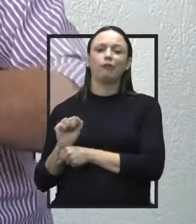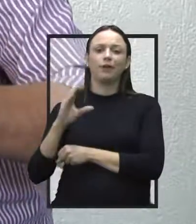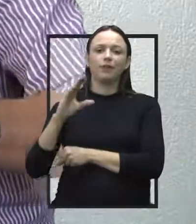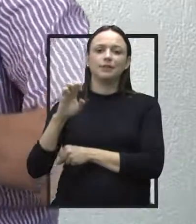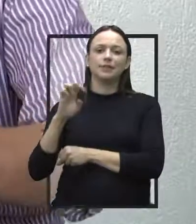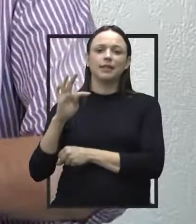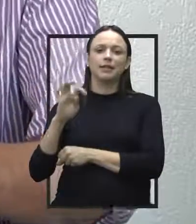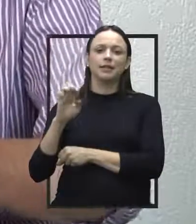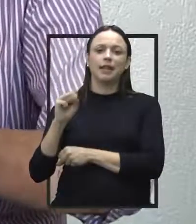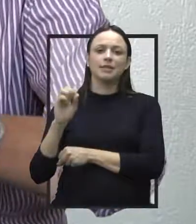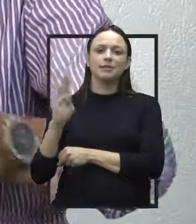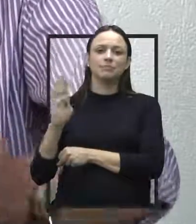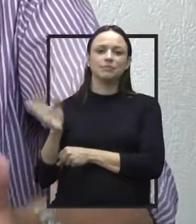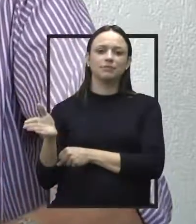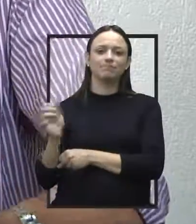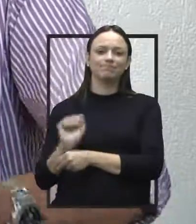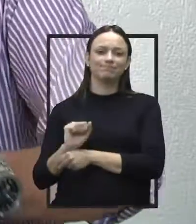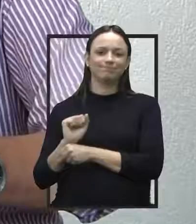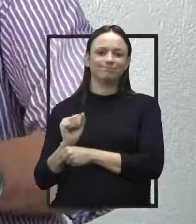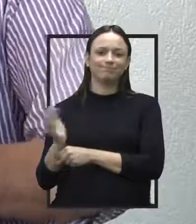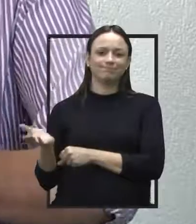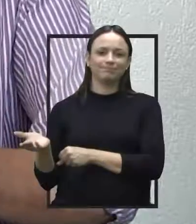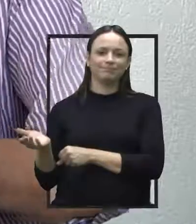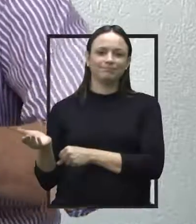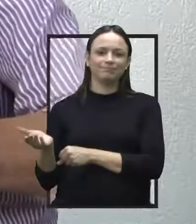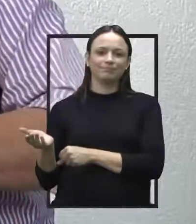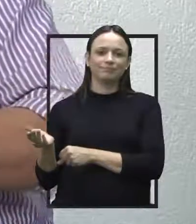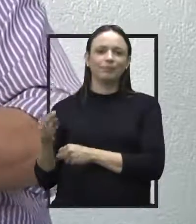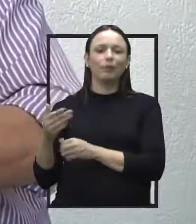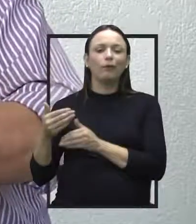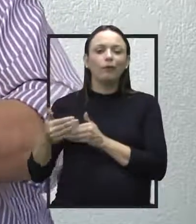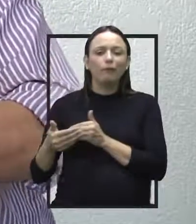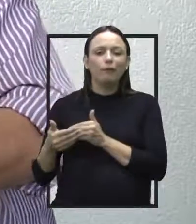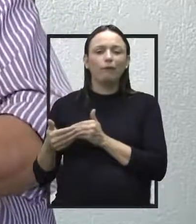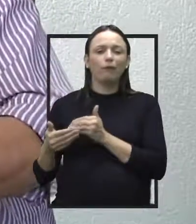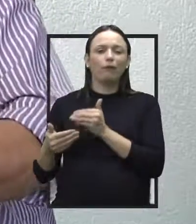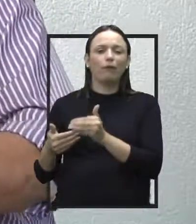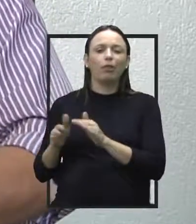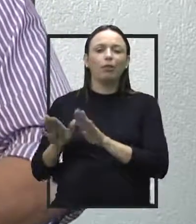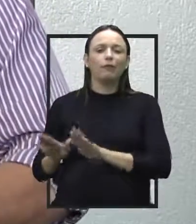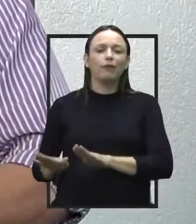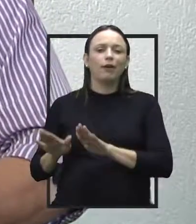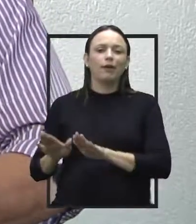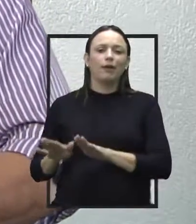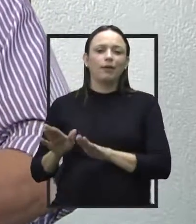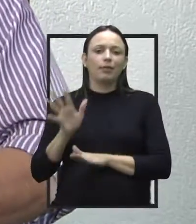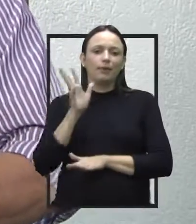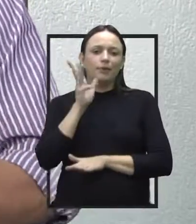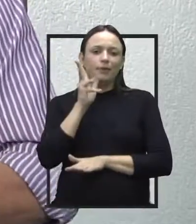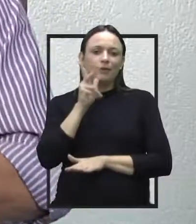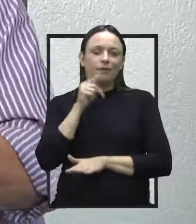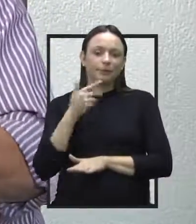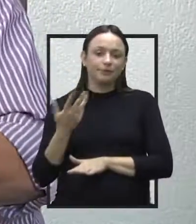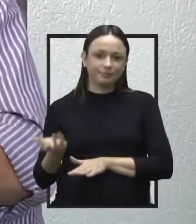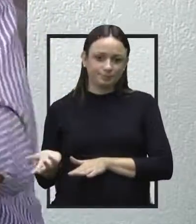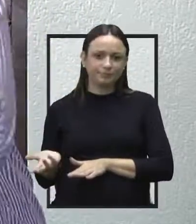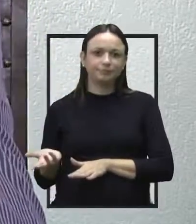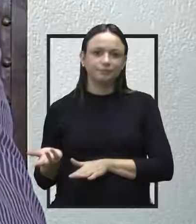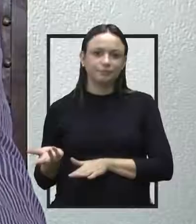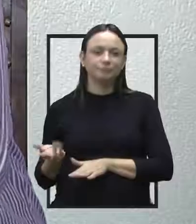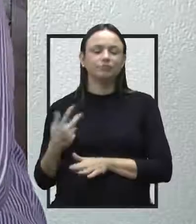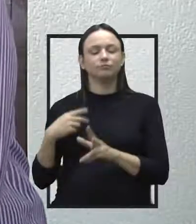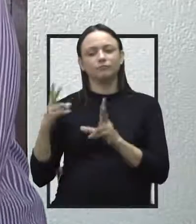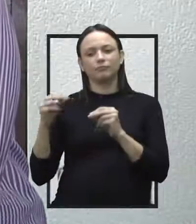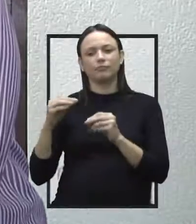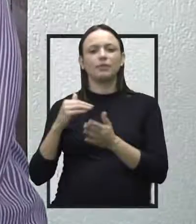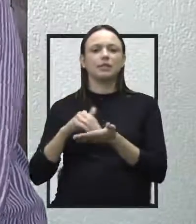está parado, mas está passos muito devagar na CETESB. E nós temos, inclusive, conversado tanto com